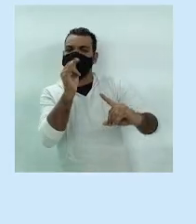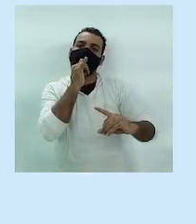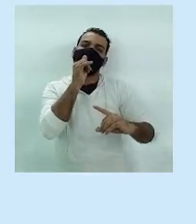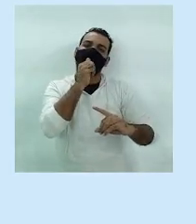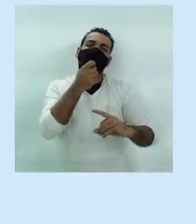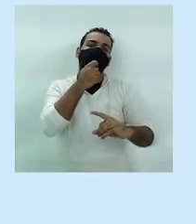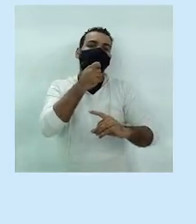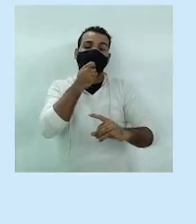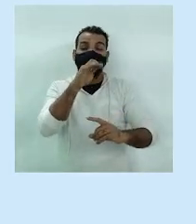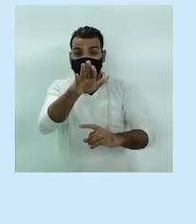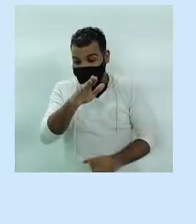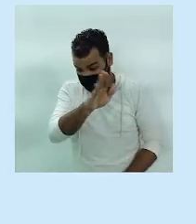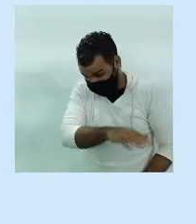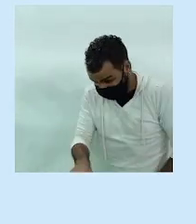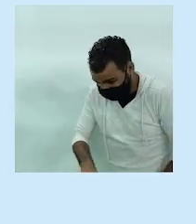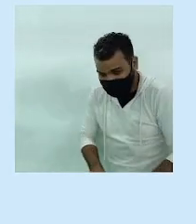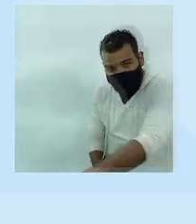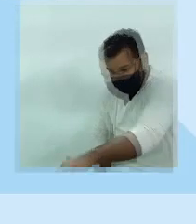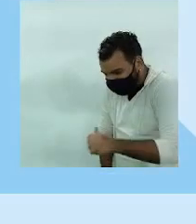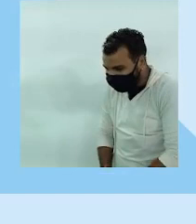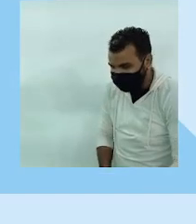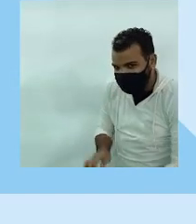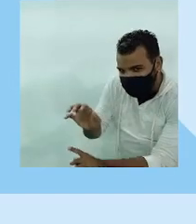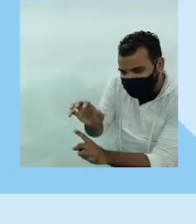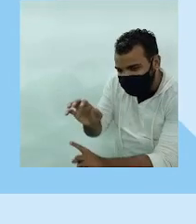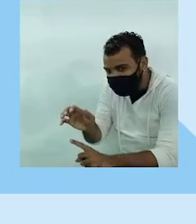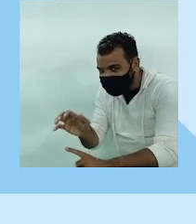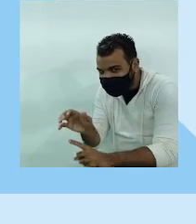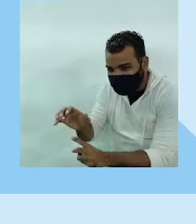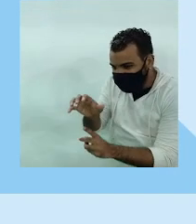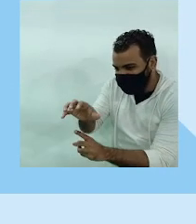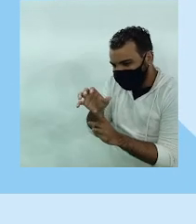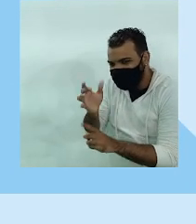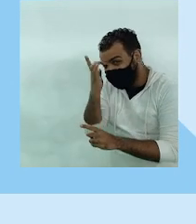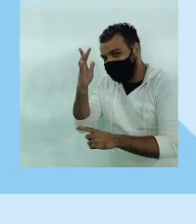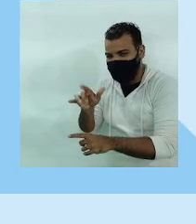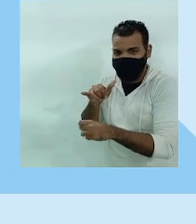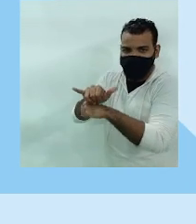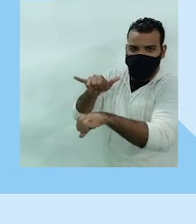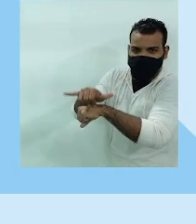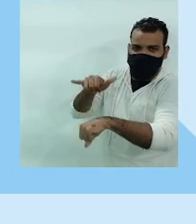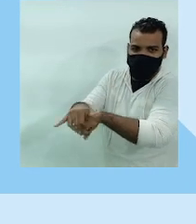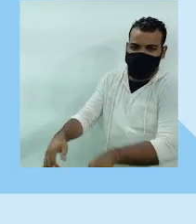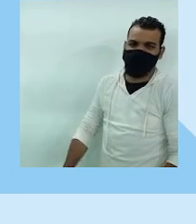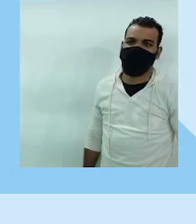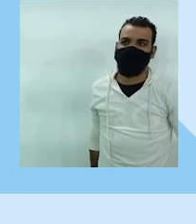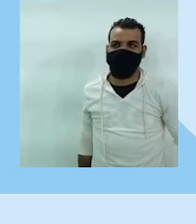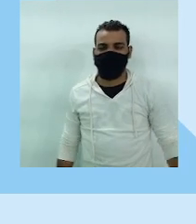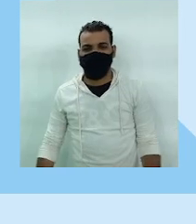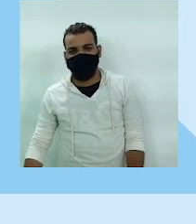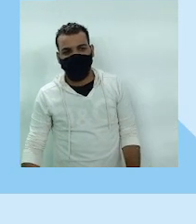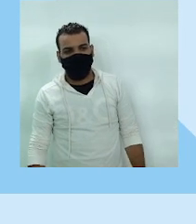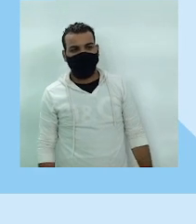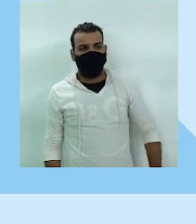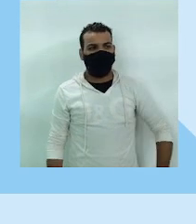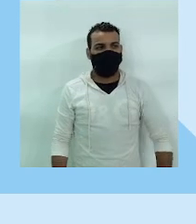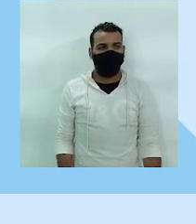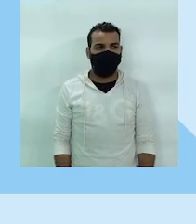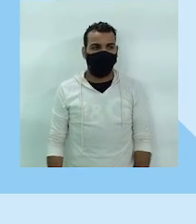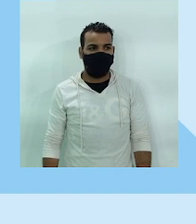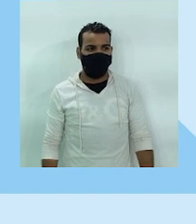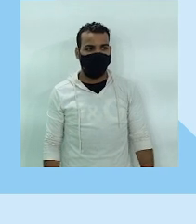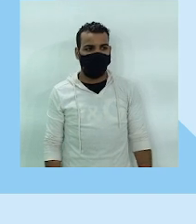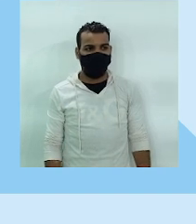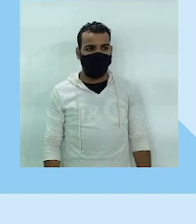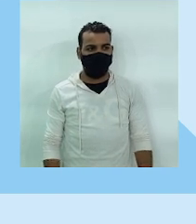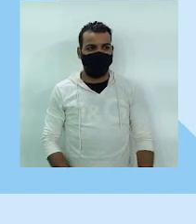nativos traidores, os índios, com as piores penas. Não,